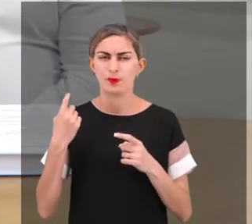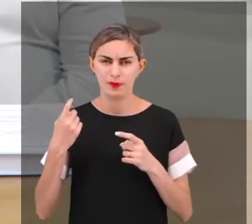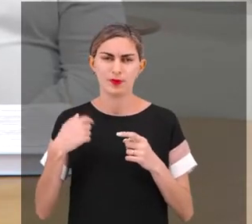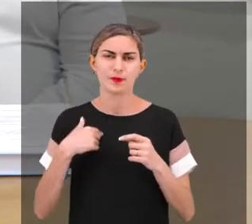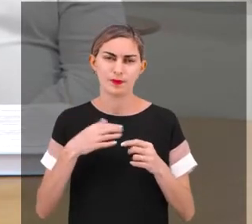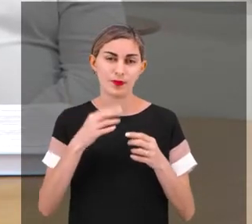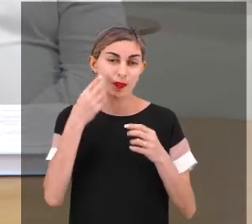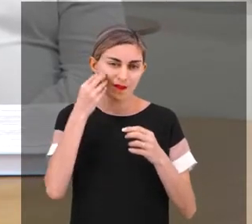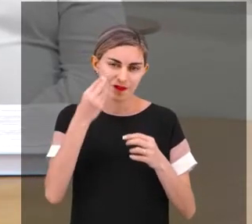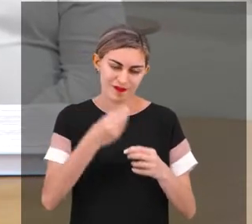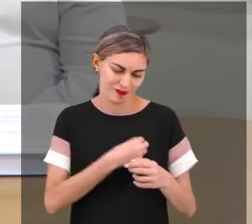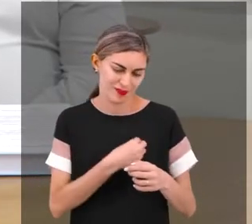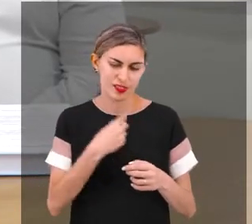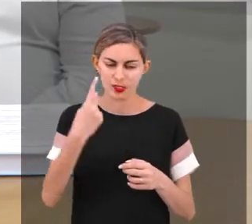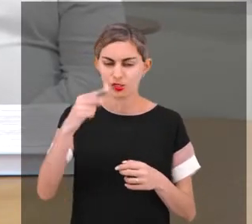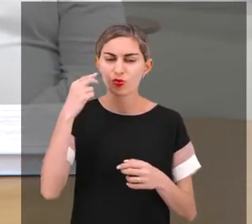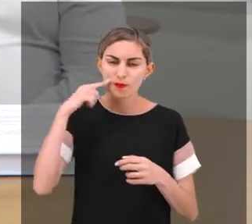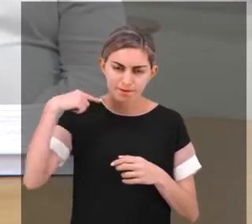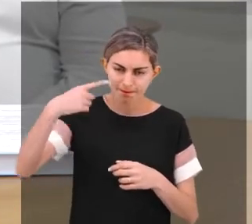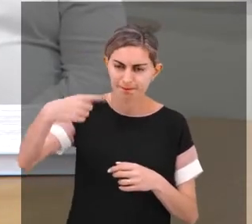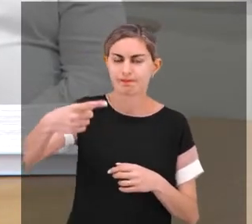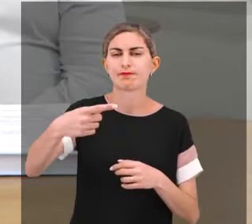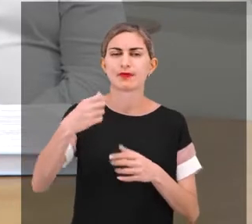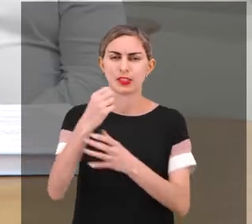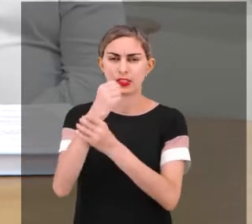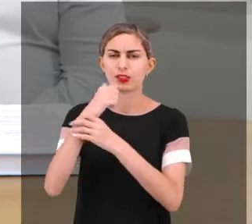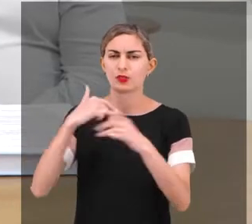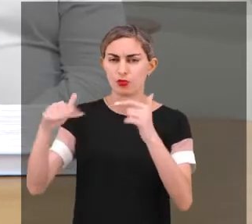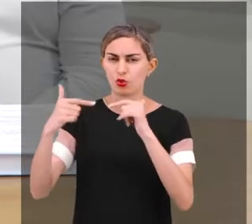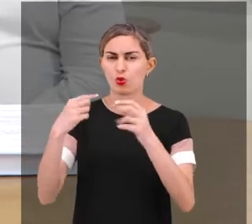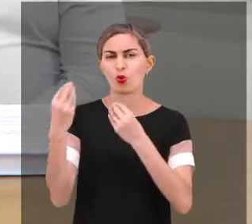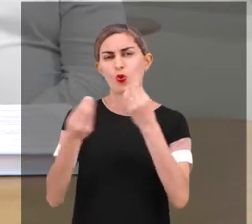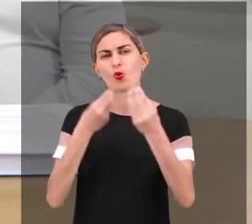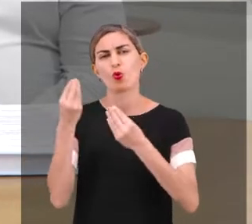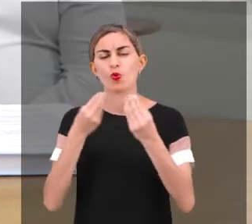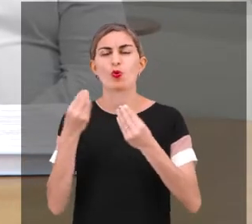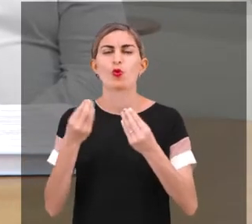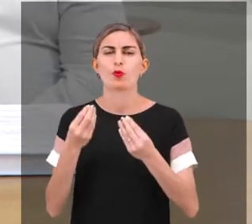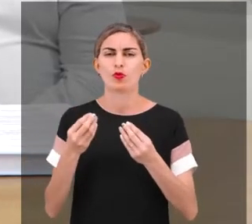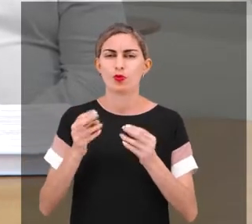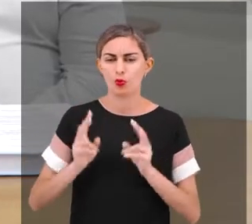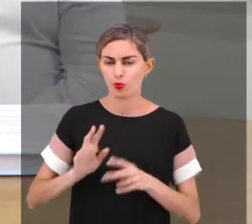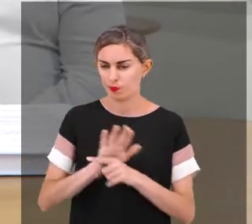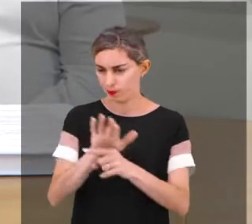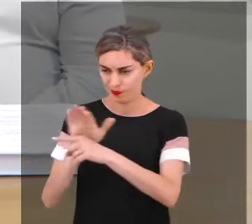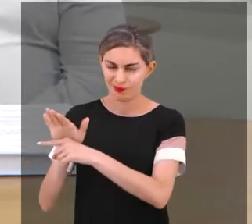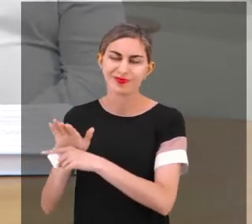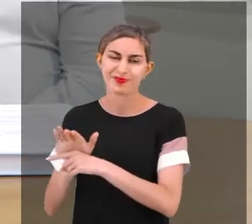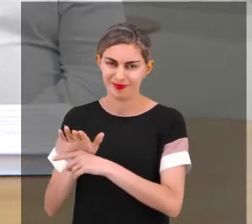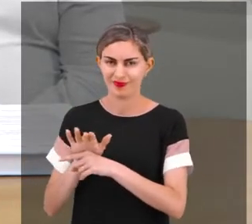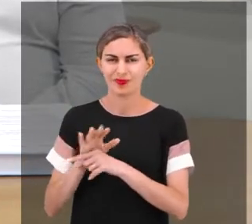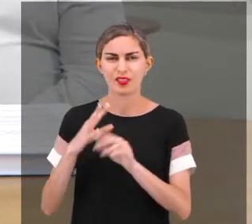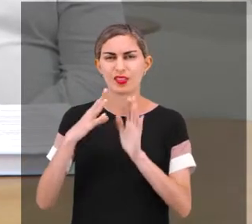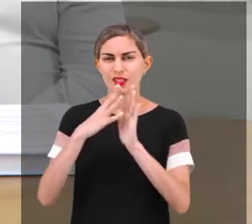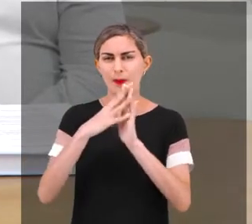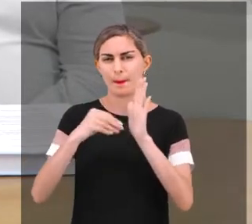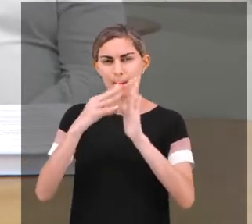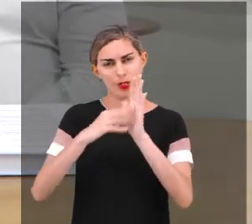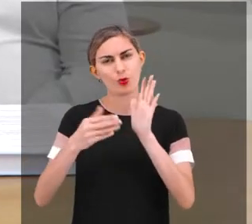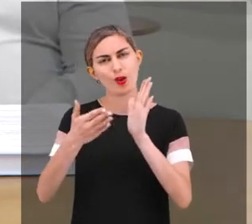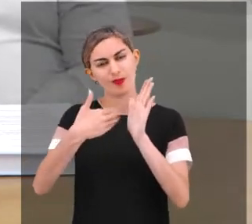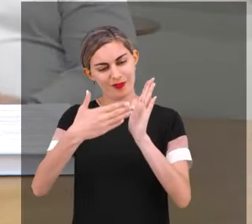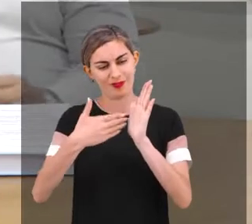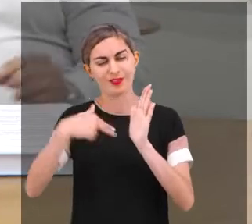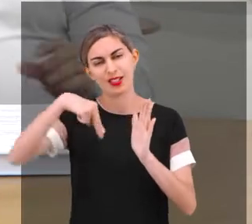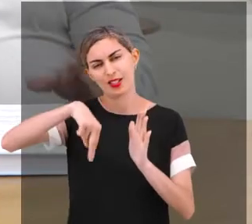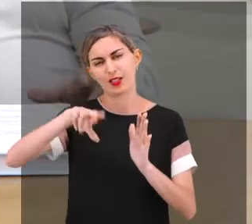tecnicamente, mas que vivenciou o dia a dia da segurança do trabalho e a construção, a contribuição na construção de um manual também, né? Esse manual